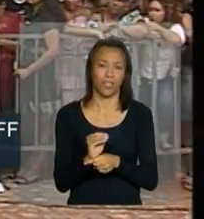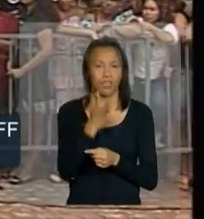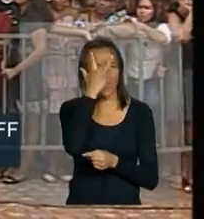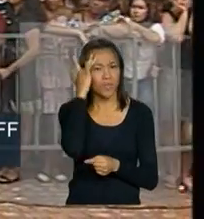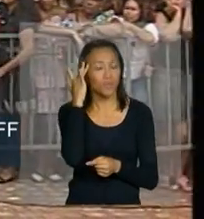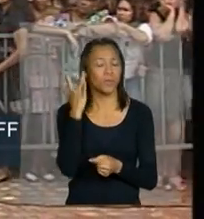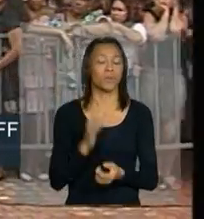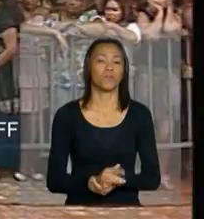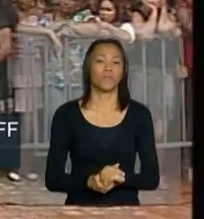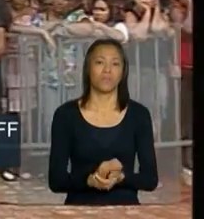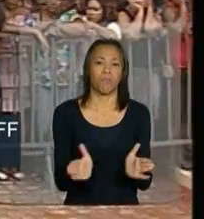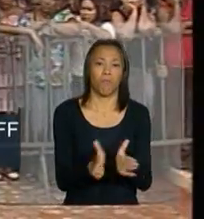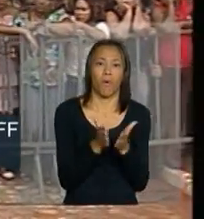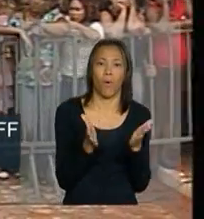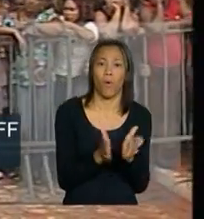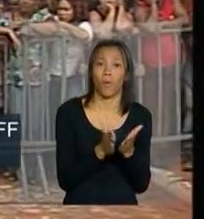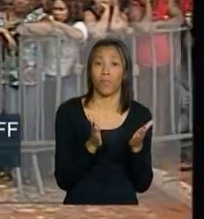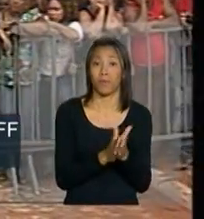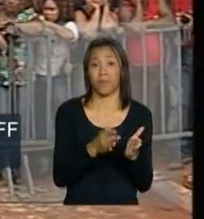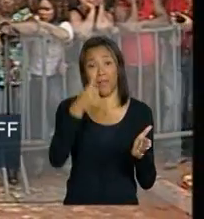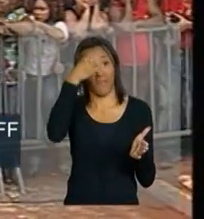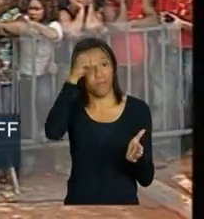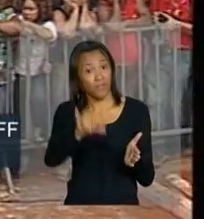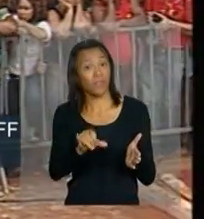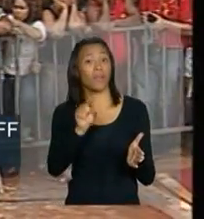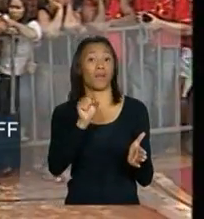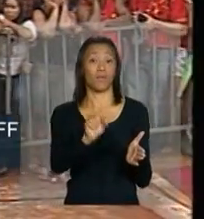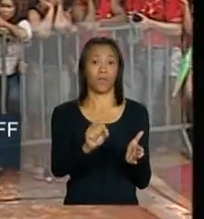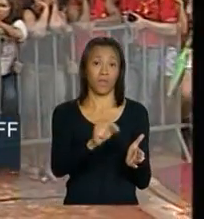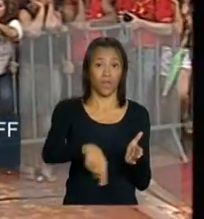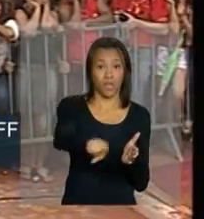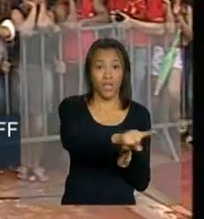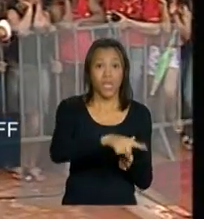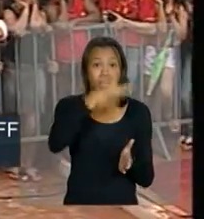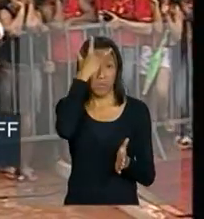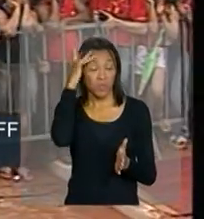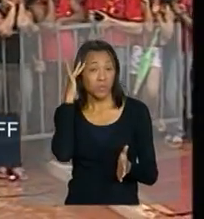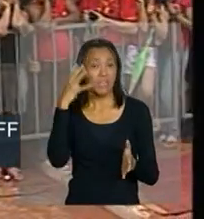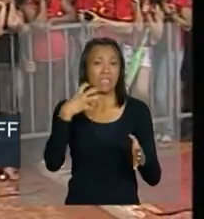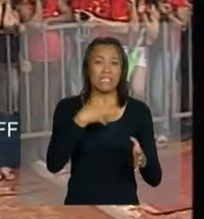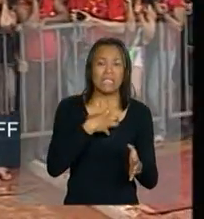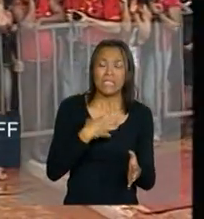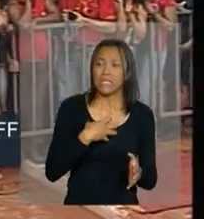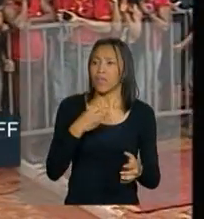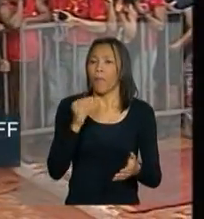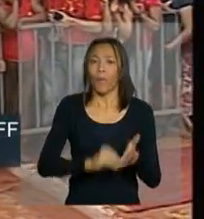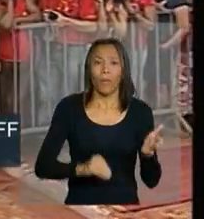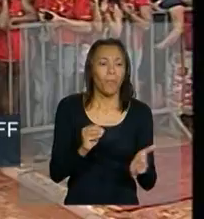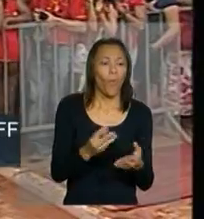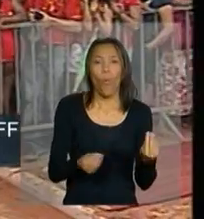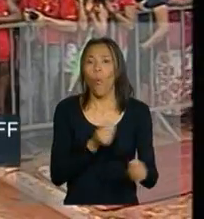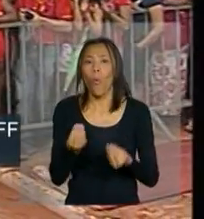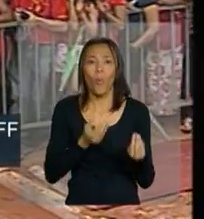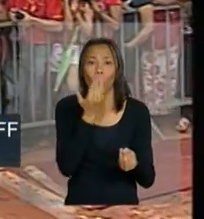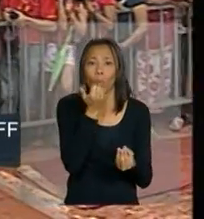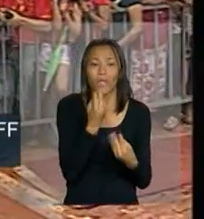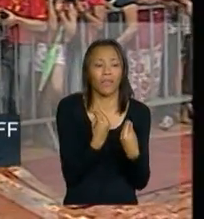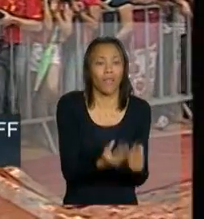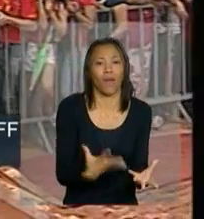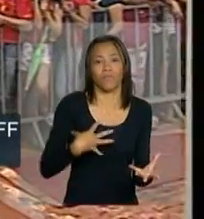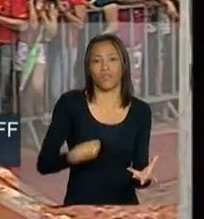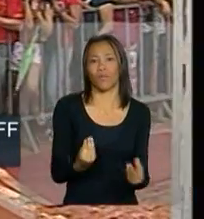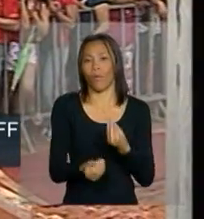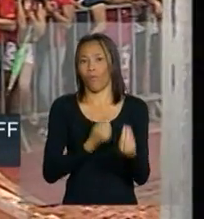para impedir que as pessoas tenham dificuldade de alimentar seus filhos.